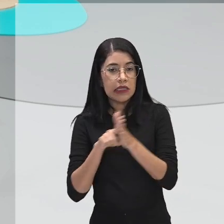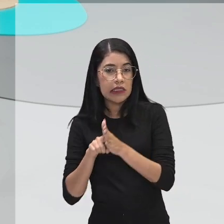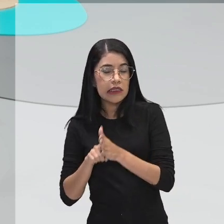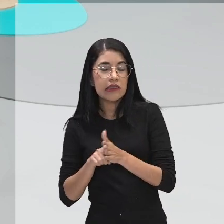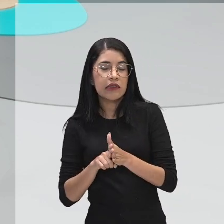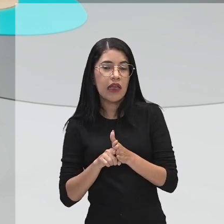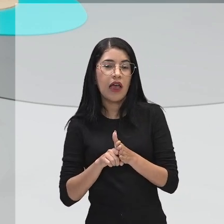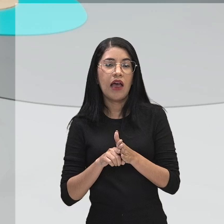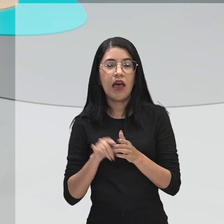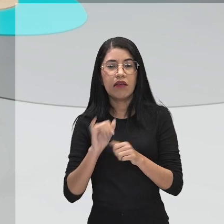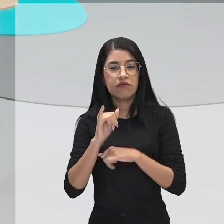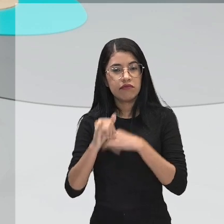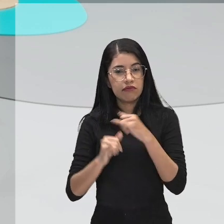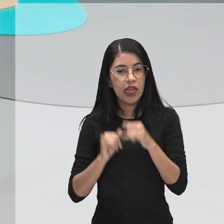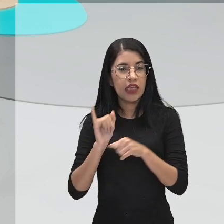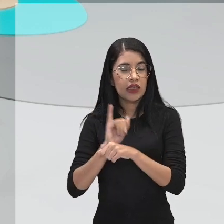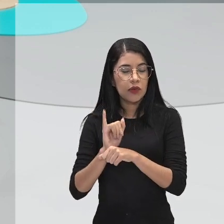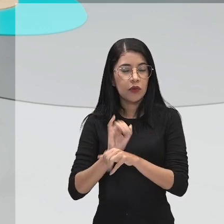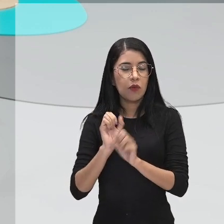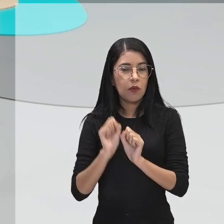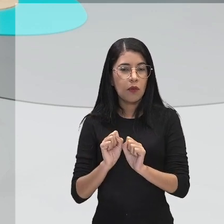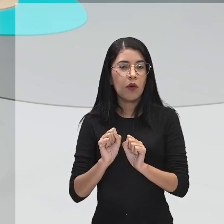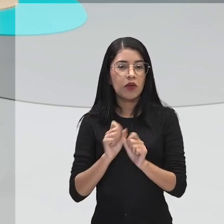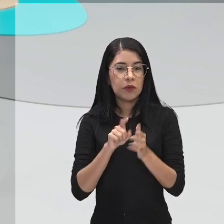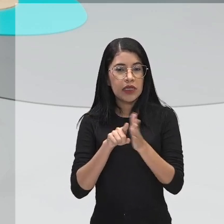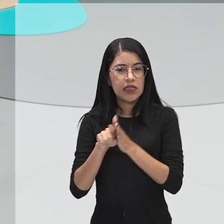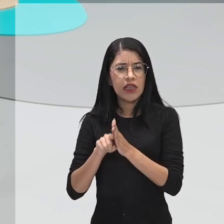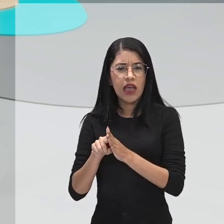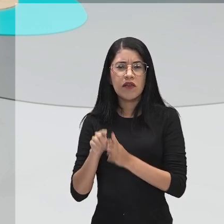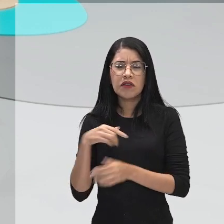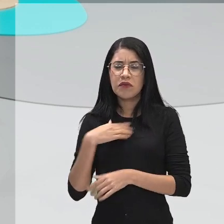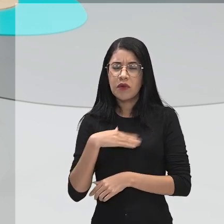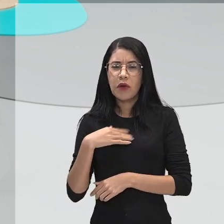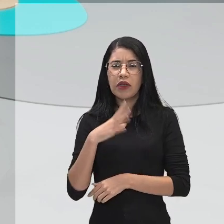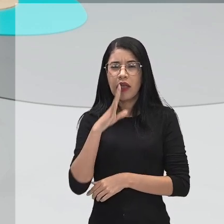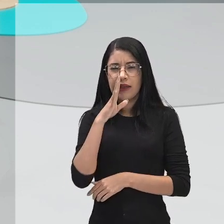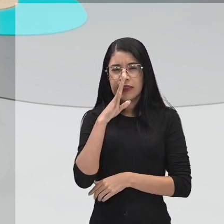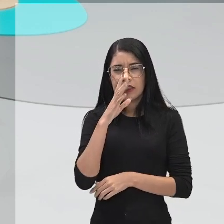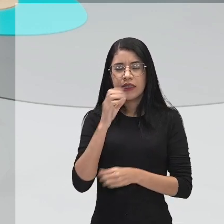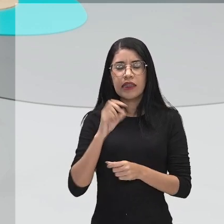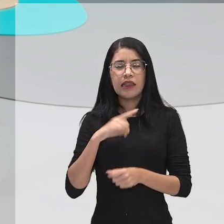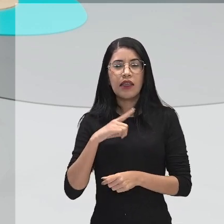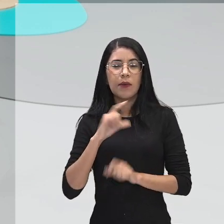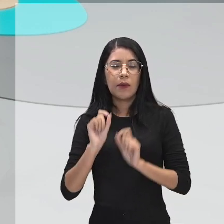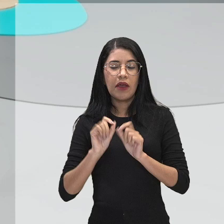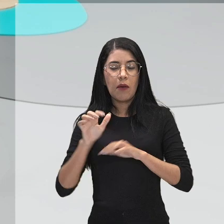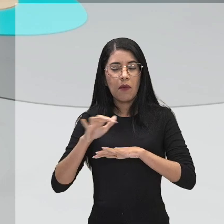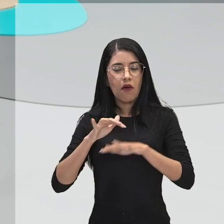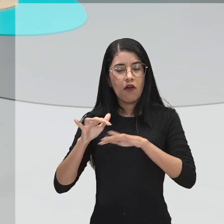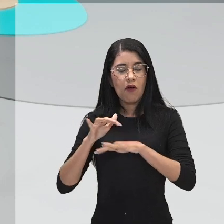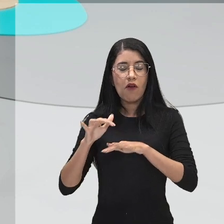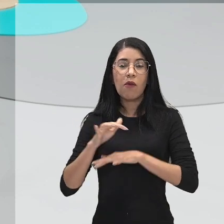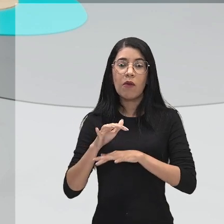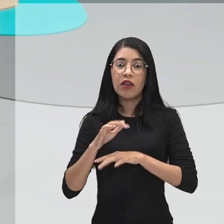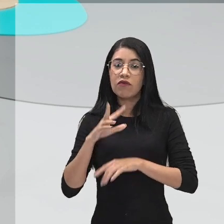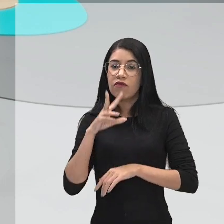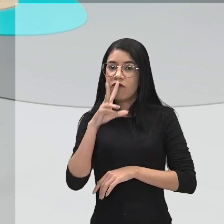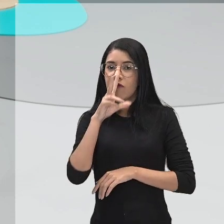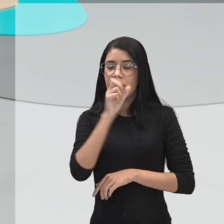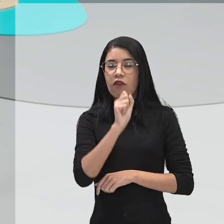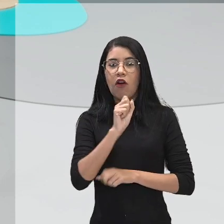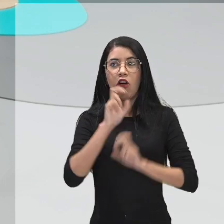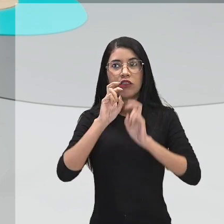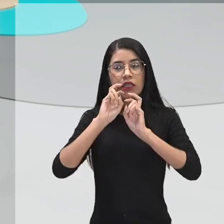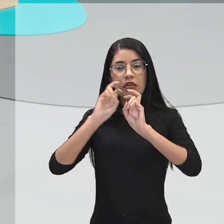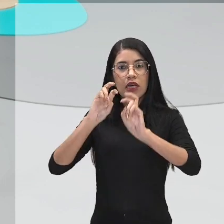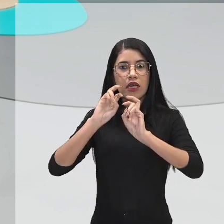tiverem acesso à internet, vocês vão gostar muito de ver. Eles fazem um movimento muito assim, forte,